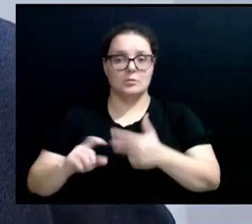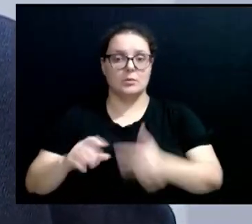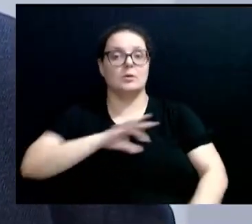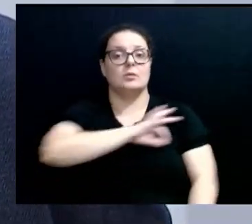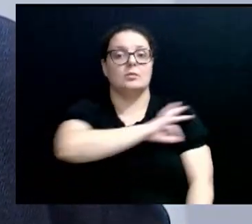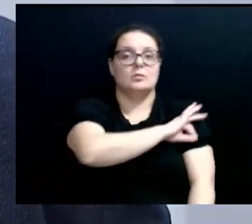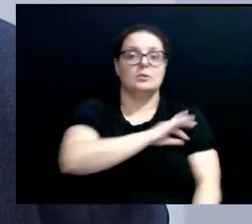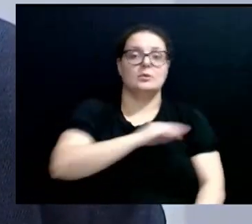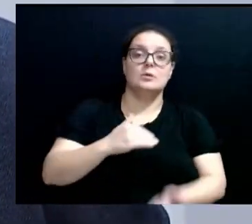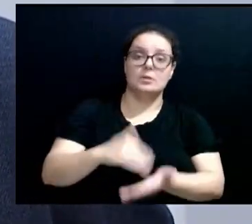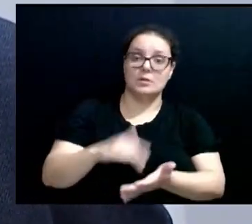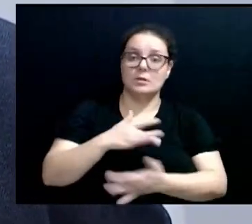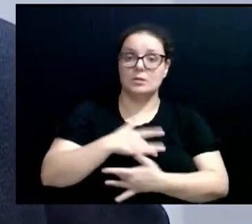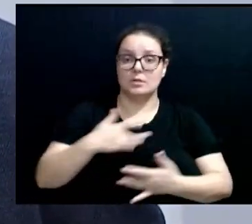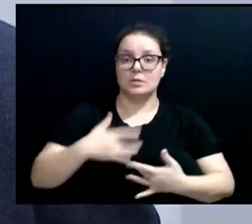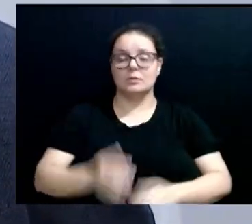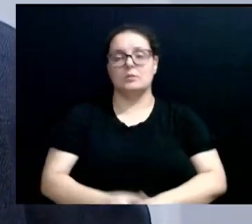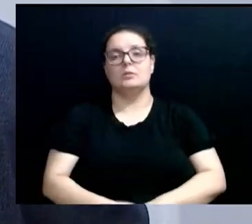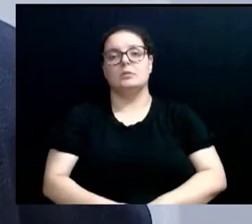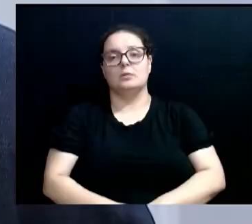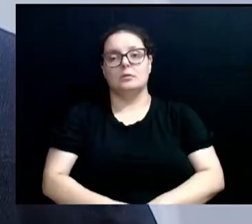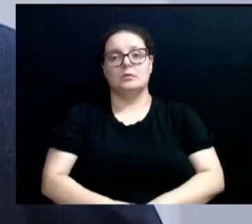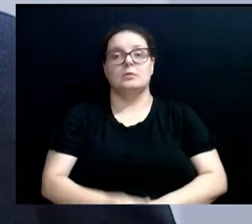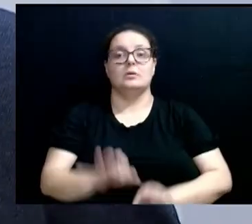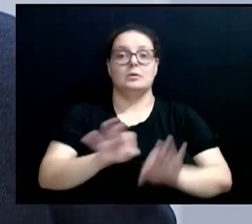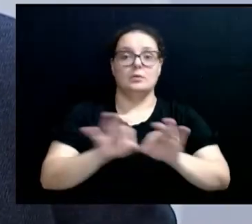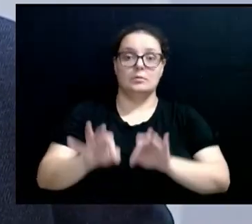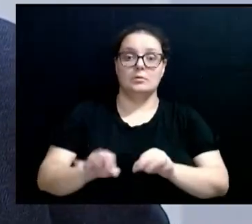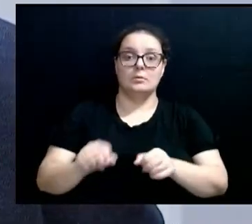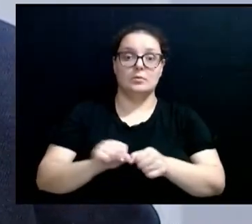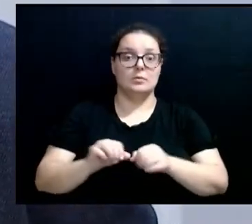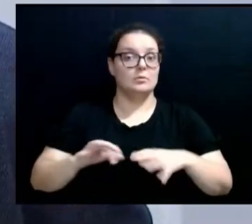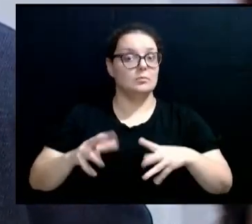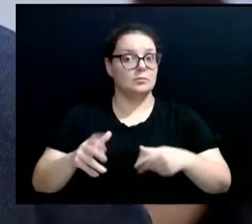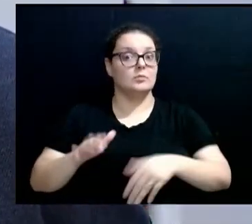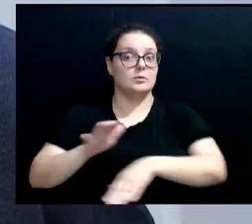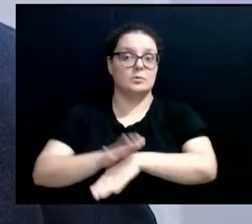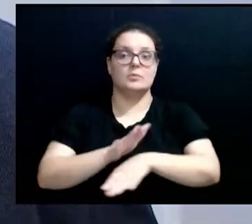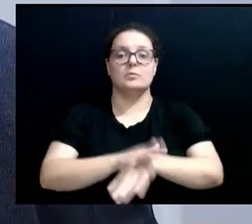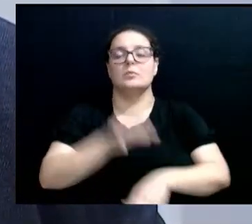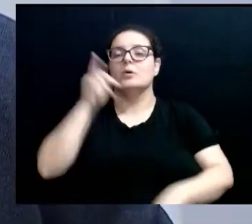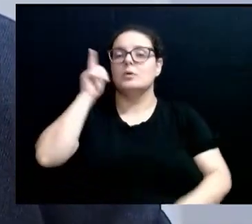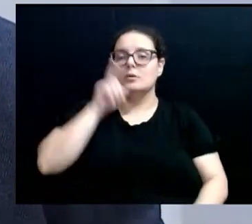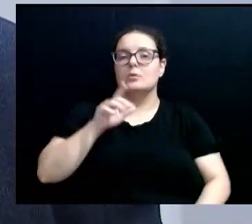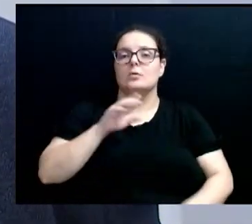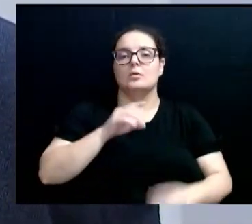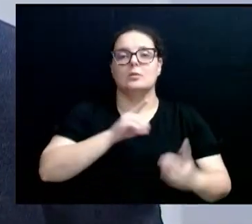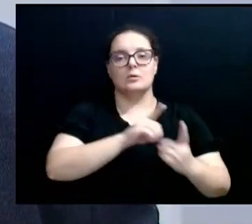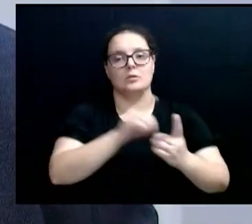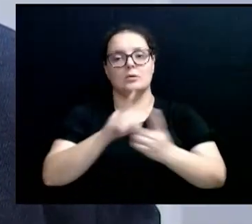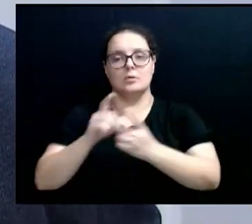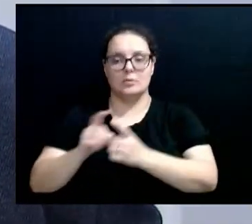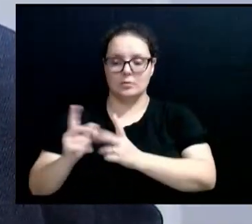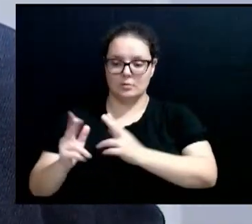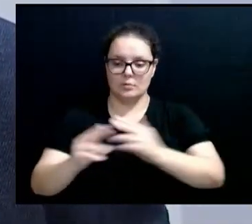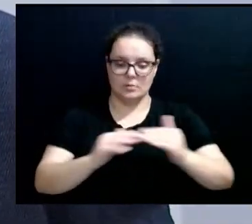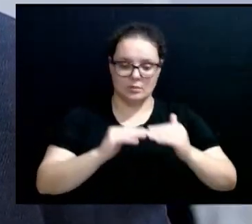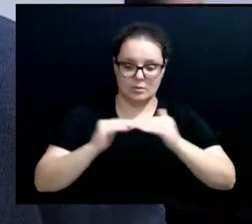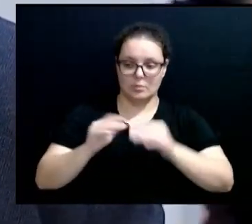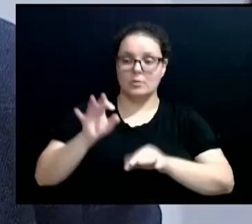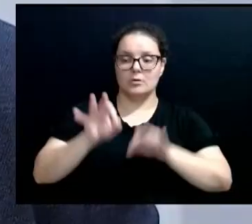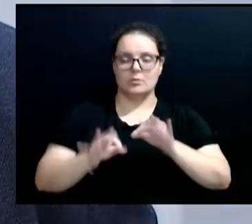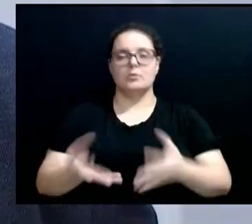Na verdade, é um projeto que tem que ser feito a 4 mãos para que a gente consiga atender de forma equânime, ou seja, justa a toda a